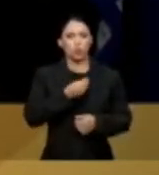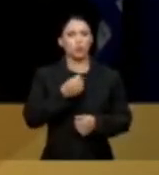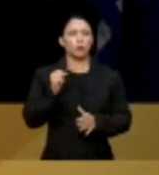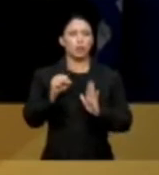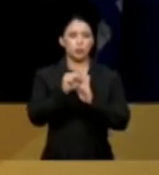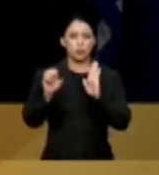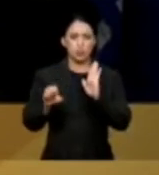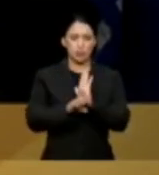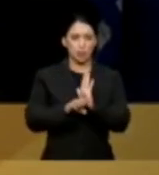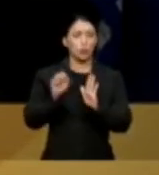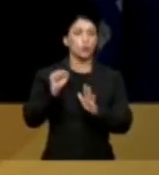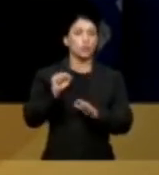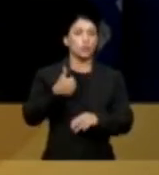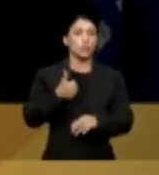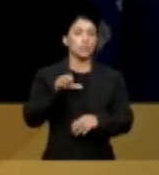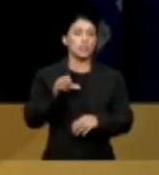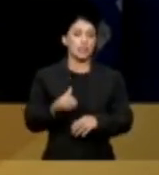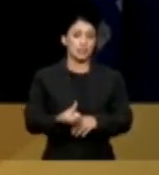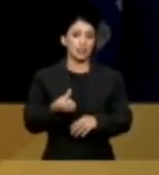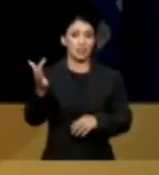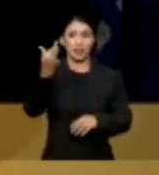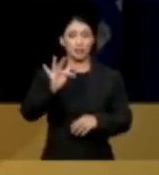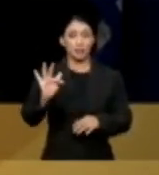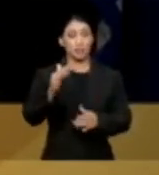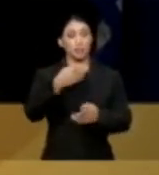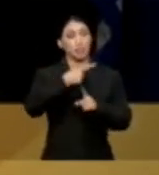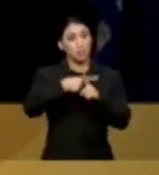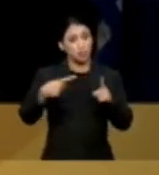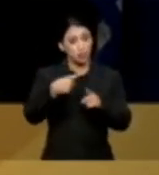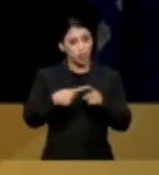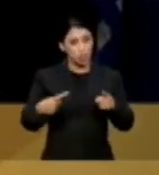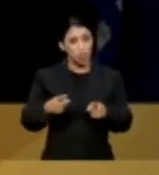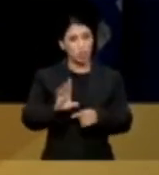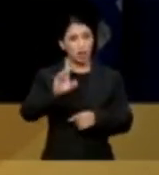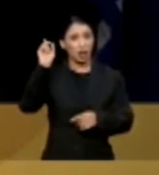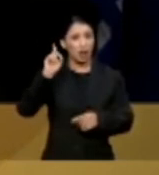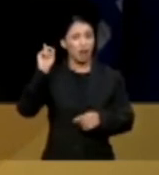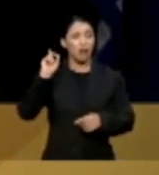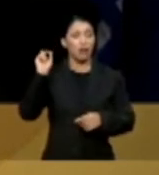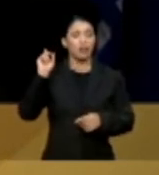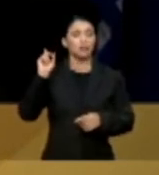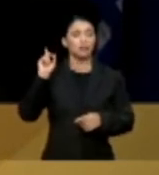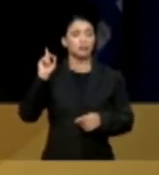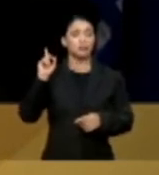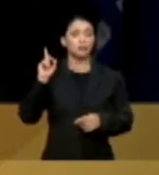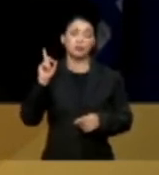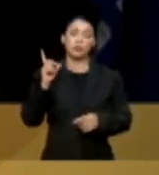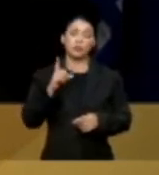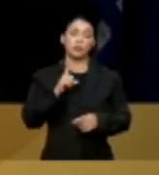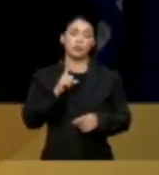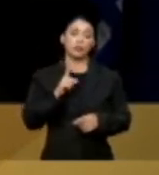XVI, e a França teria sido dividida naquela época, e a